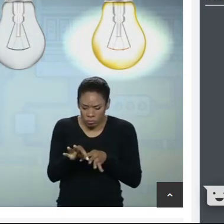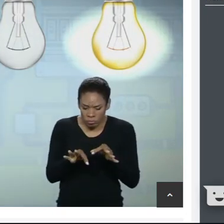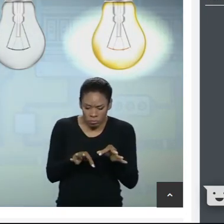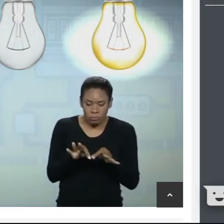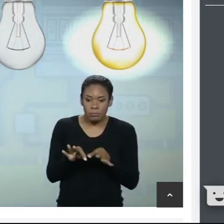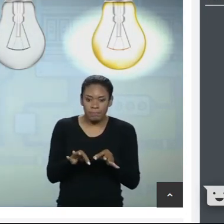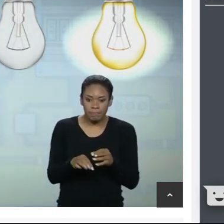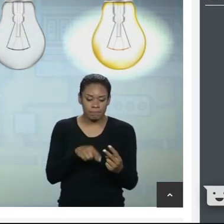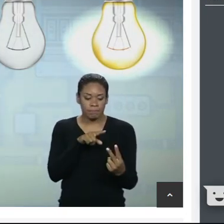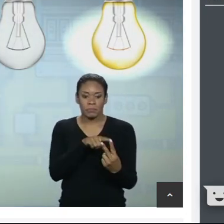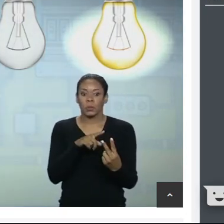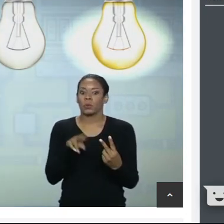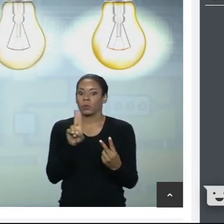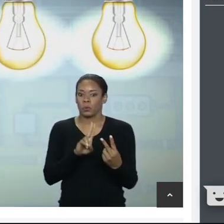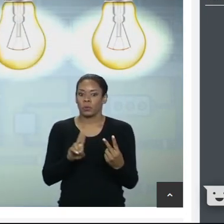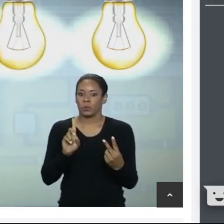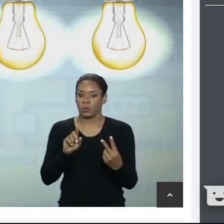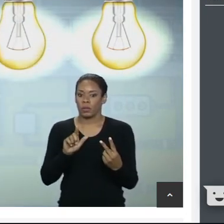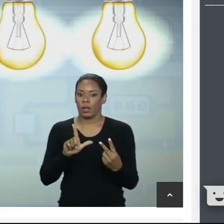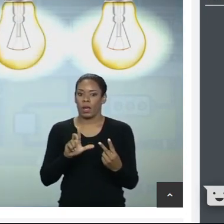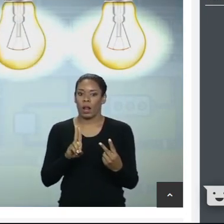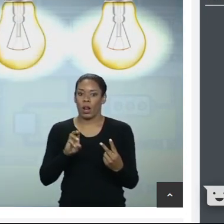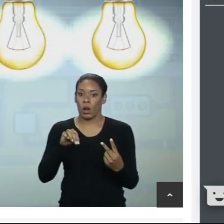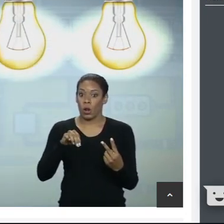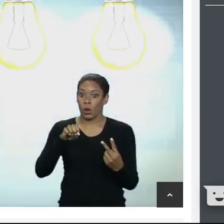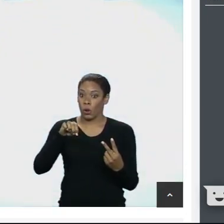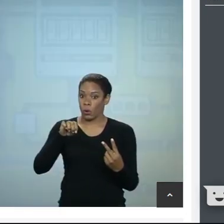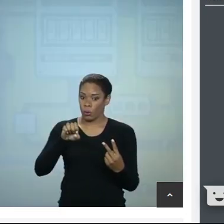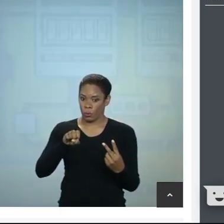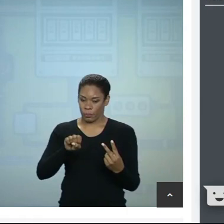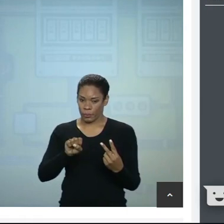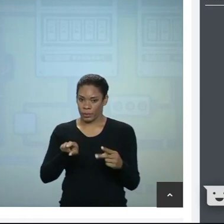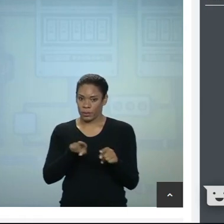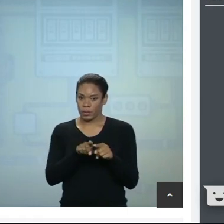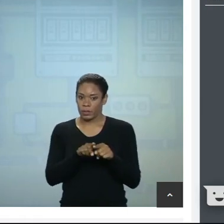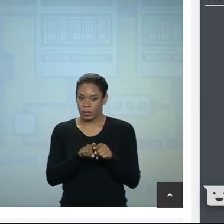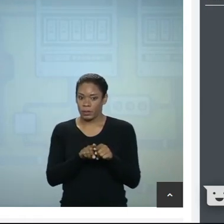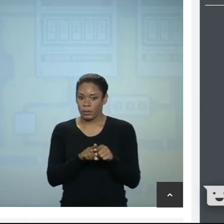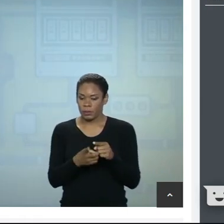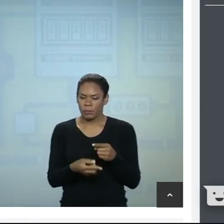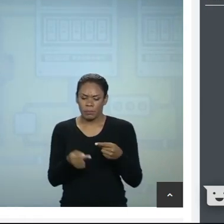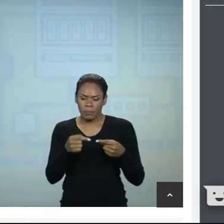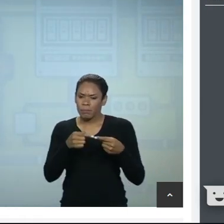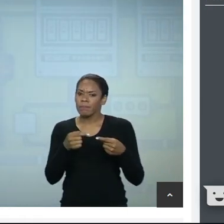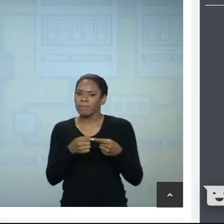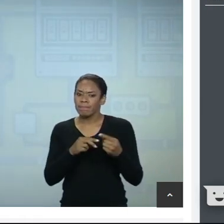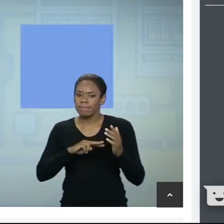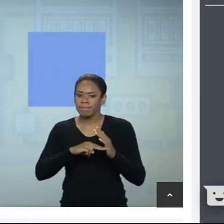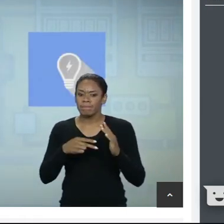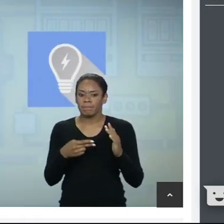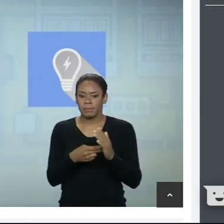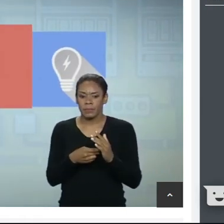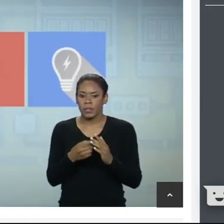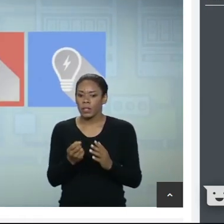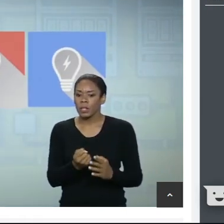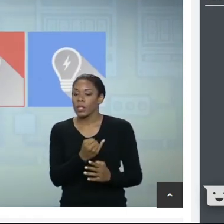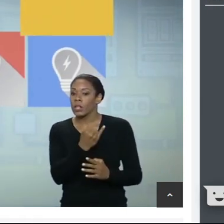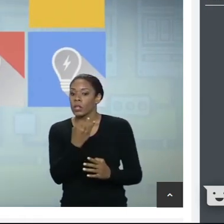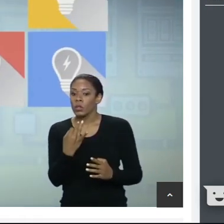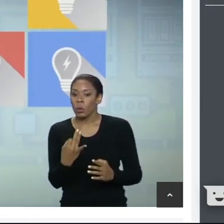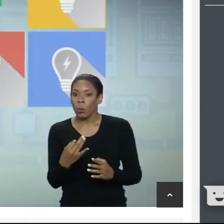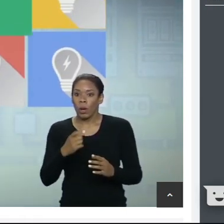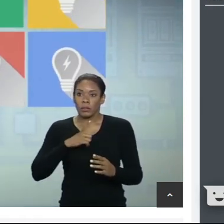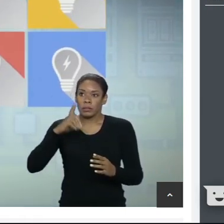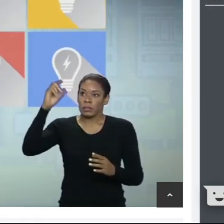métodos mais utilizados são o de lumens e o ponto a ponto. O método de lumens determina a quantidade de fluxo